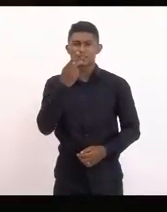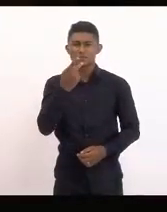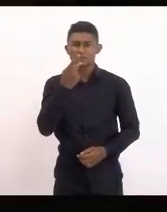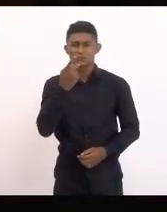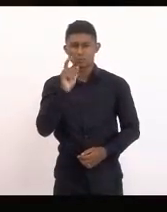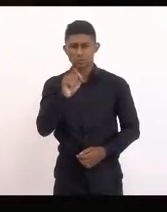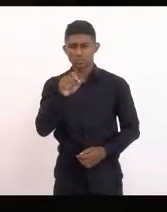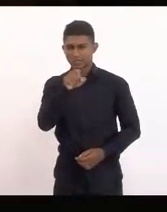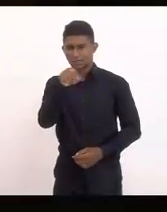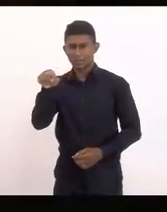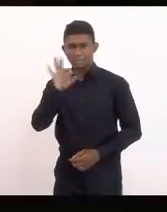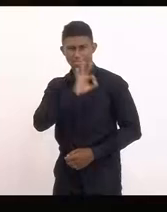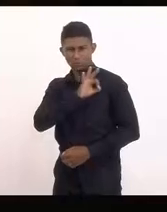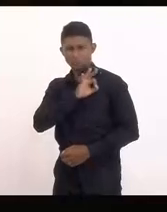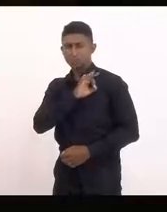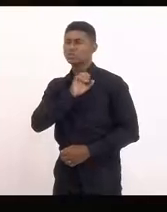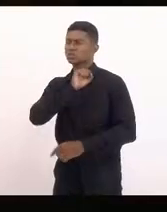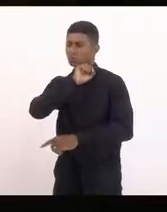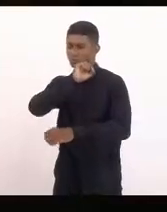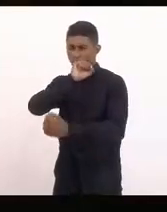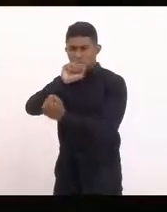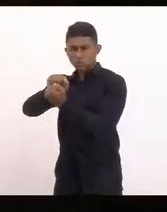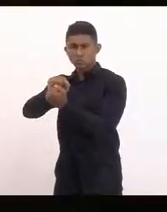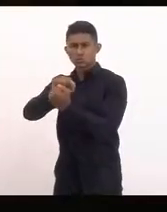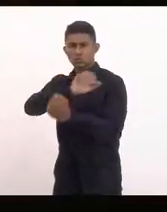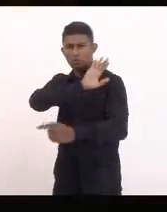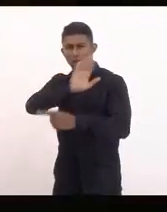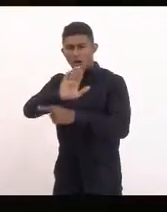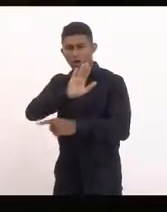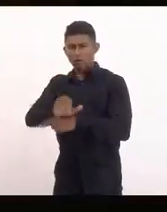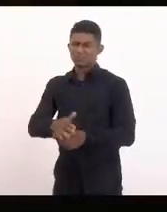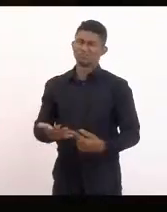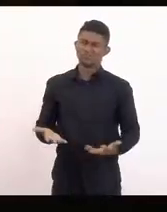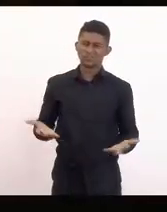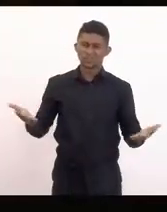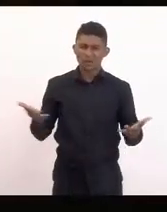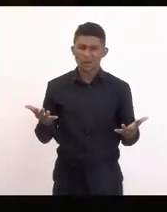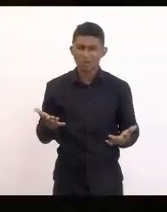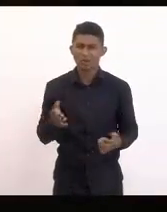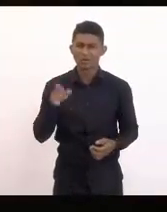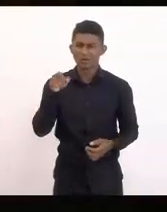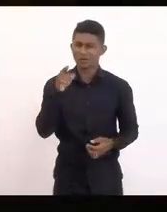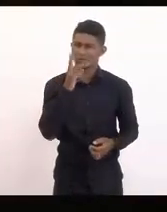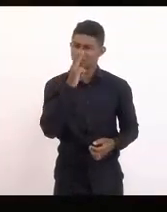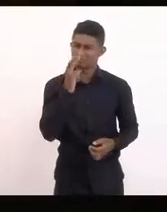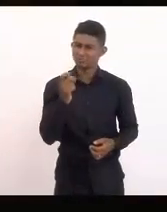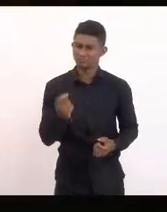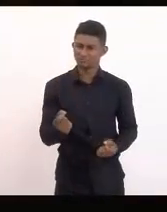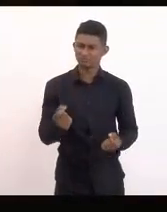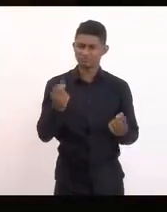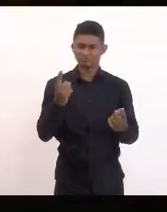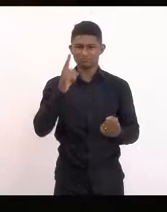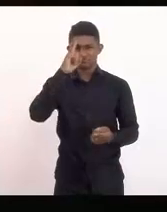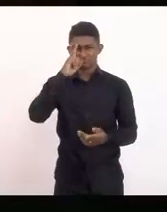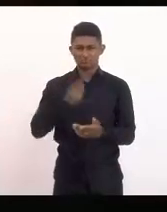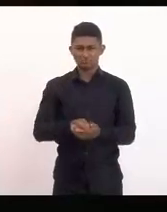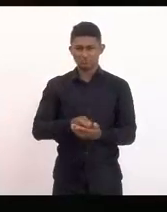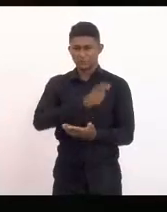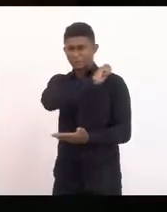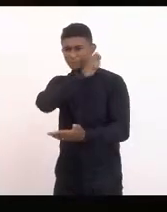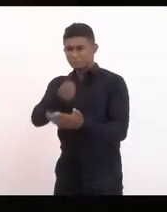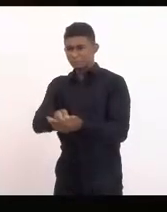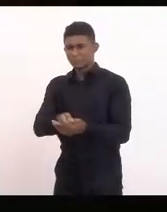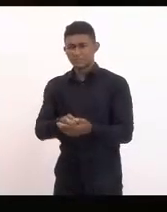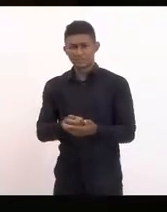as forças policiais use de demagogia nesse momento, quando é para dar gratificação aos agentes